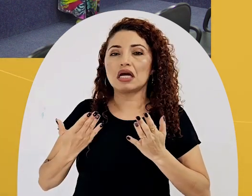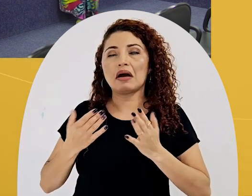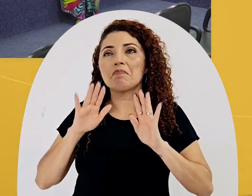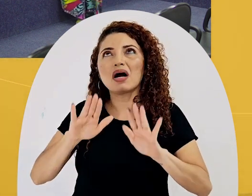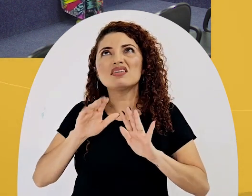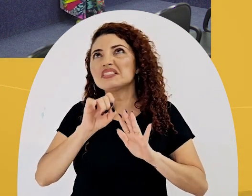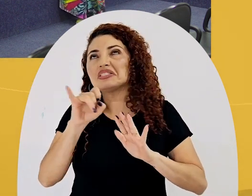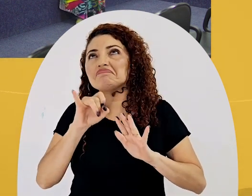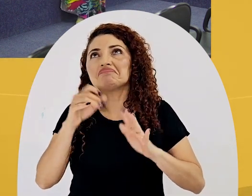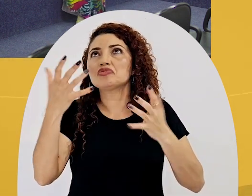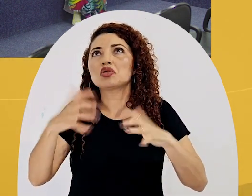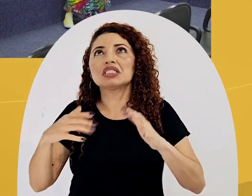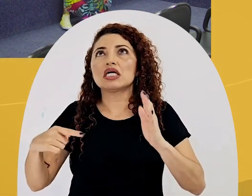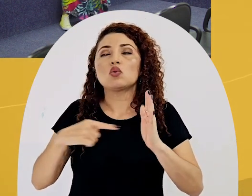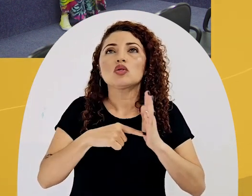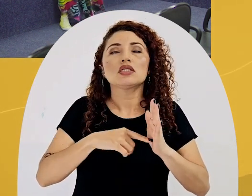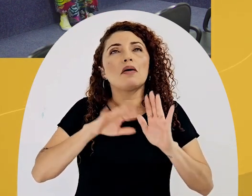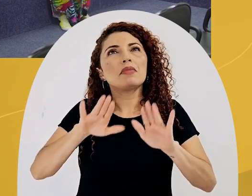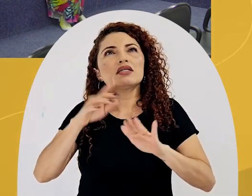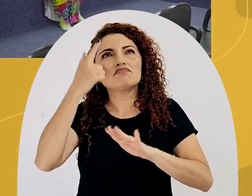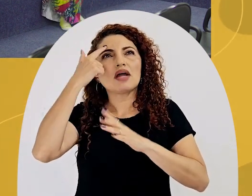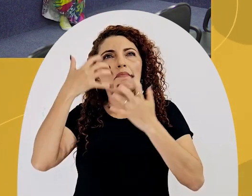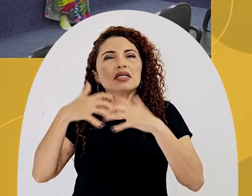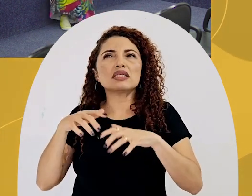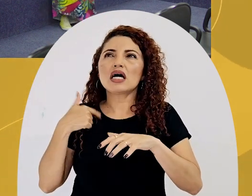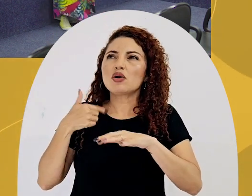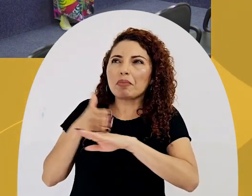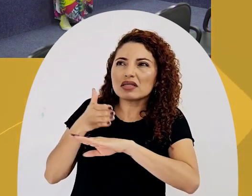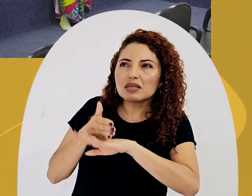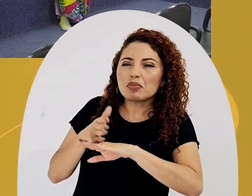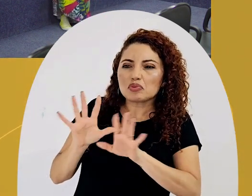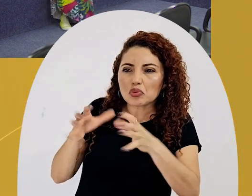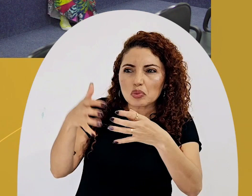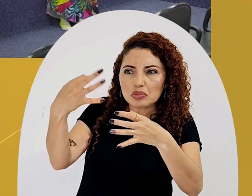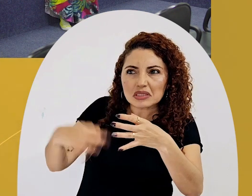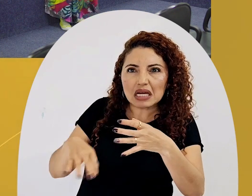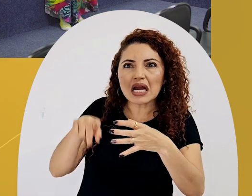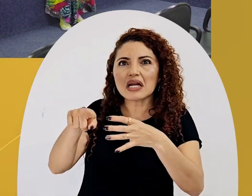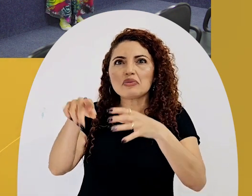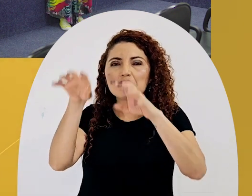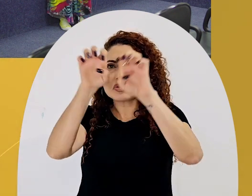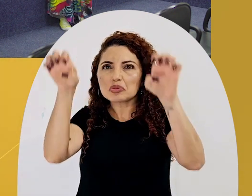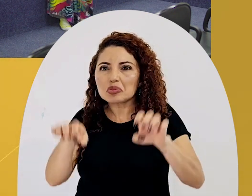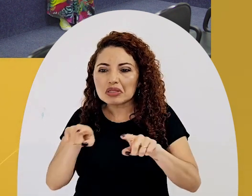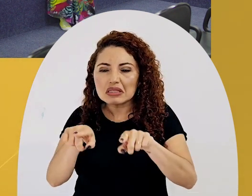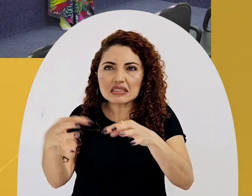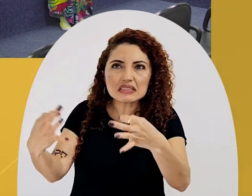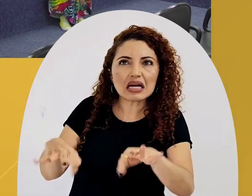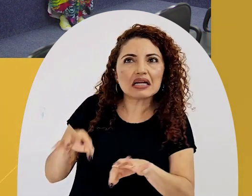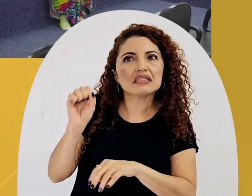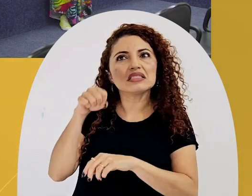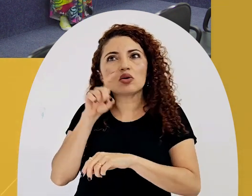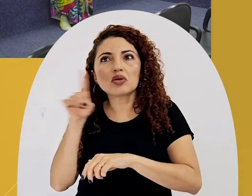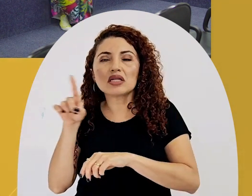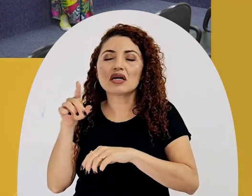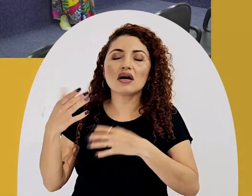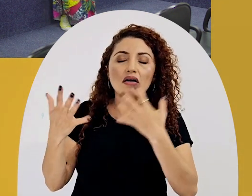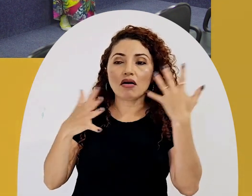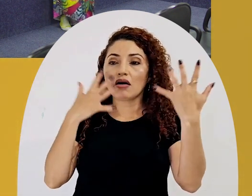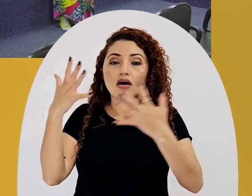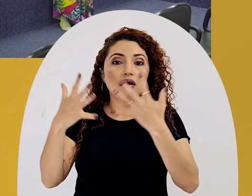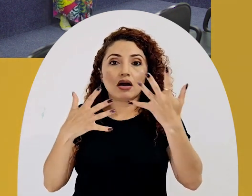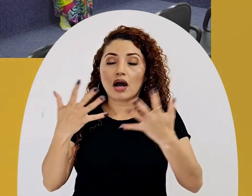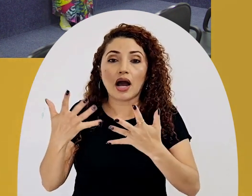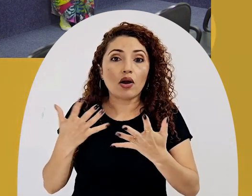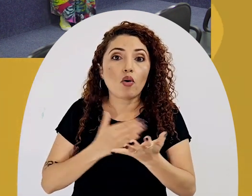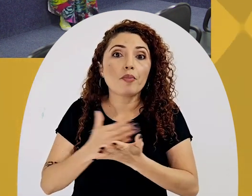chegue a denunciar, mas, poxa, para repensar se ela está na estrutura certa ou não, se aquilo é certo ou não, as pessoas